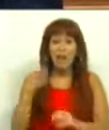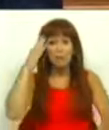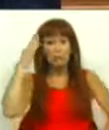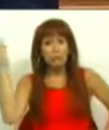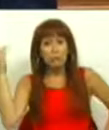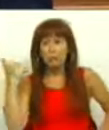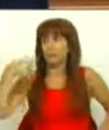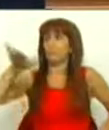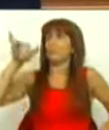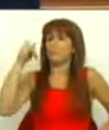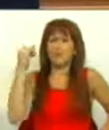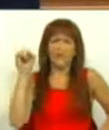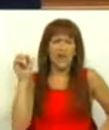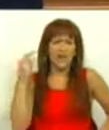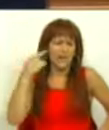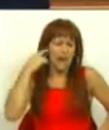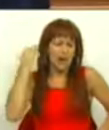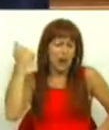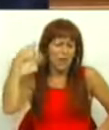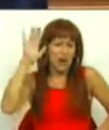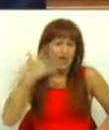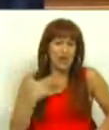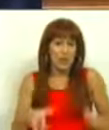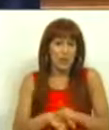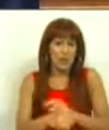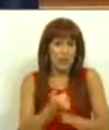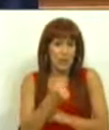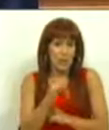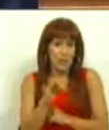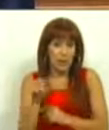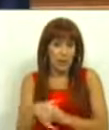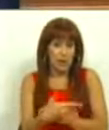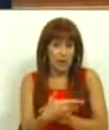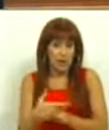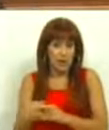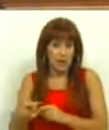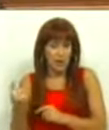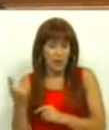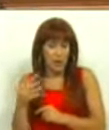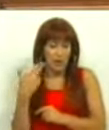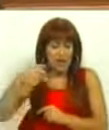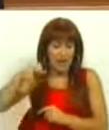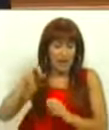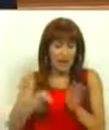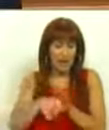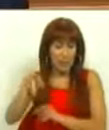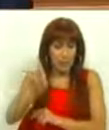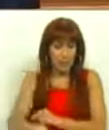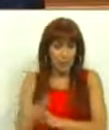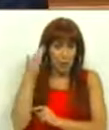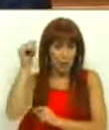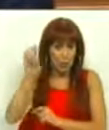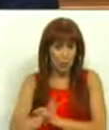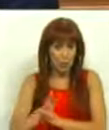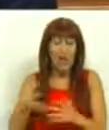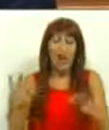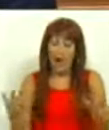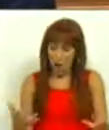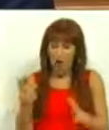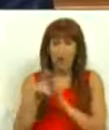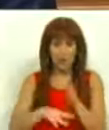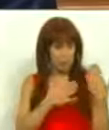prevê há mais de 20 anos, é o Decreto-Lei 5492, artigo 1º, número 3. De resto, o atual